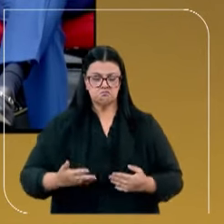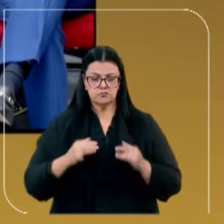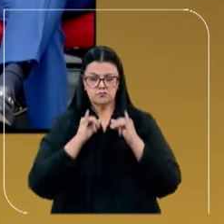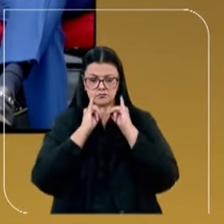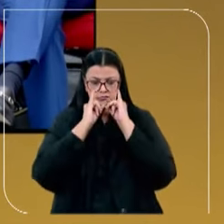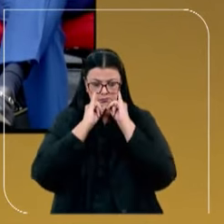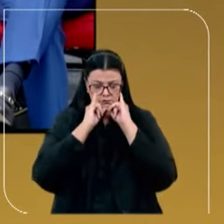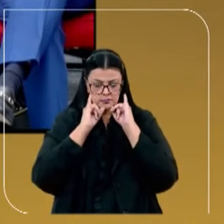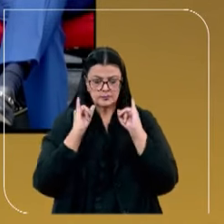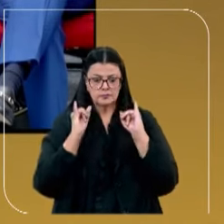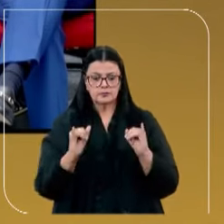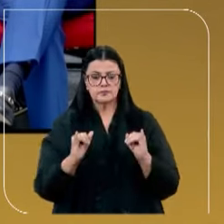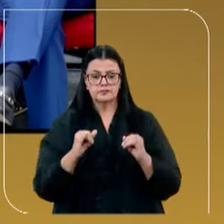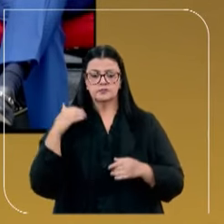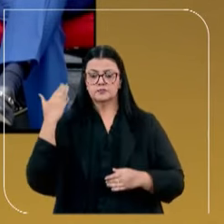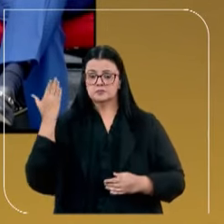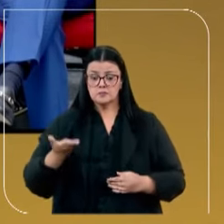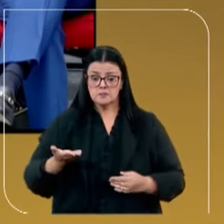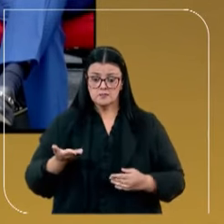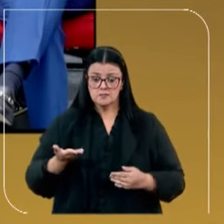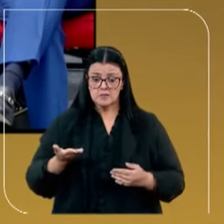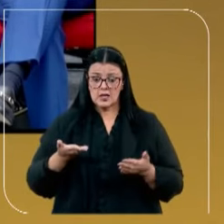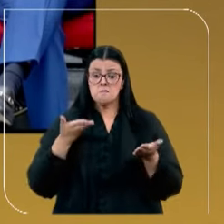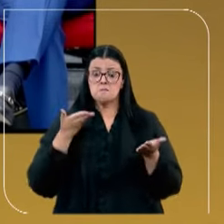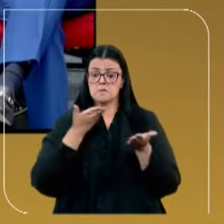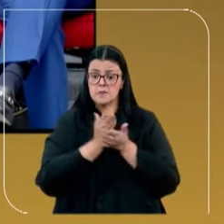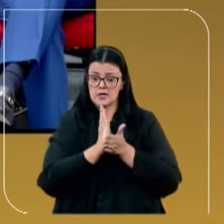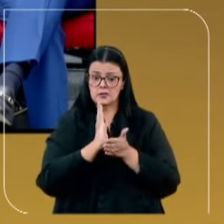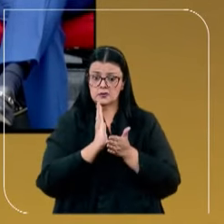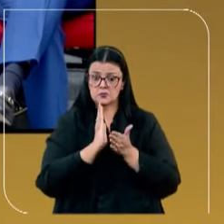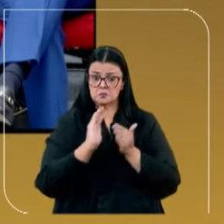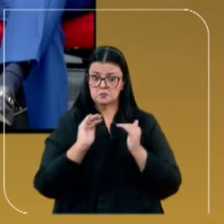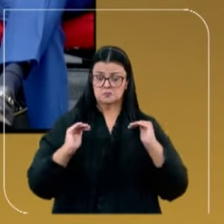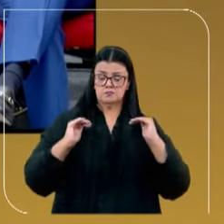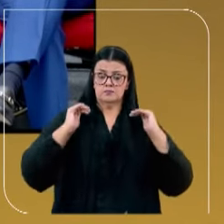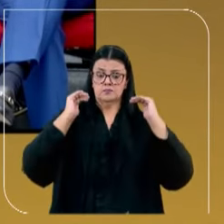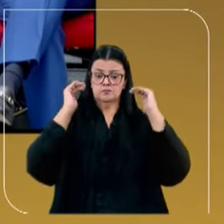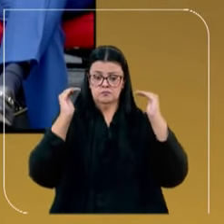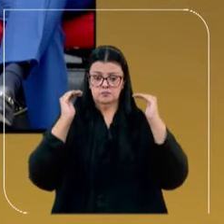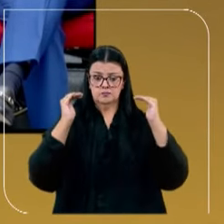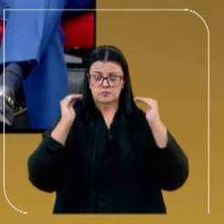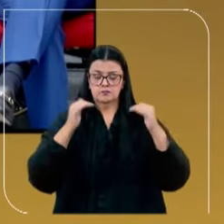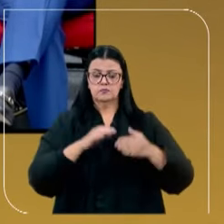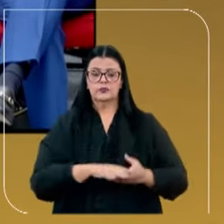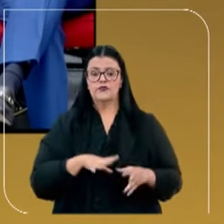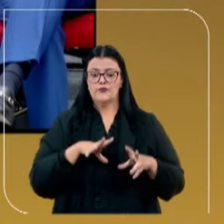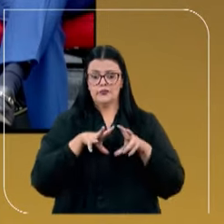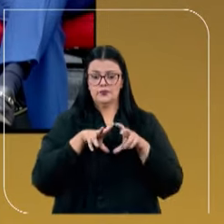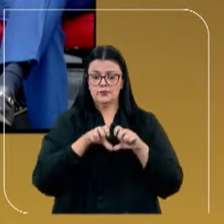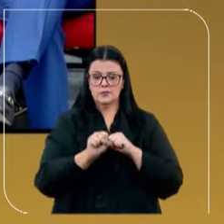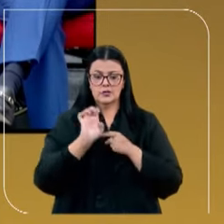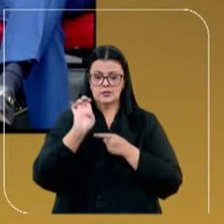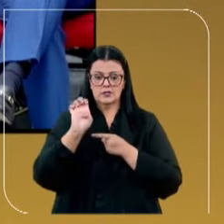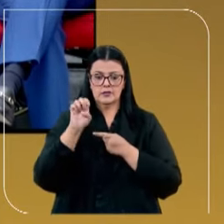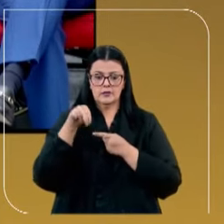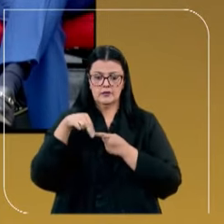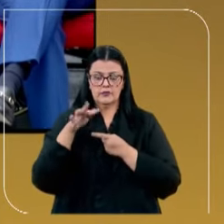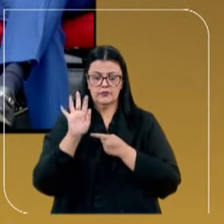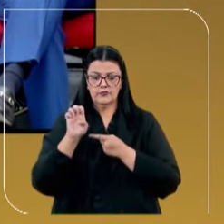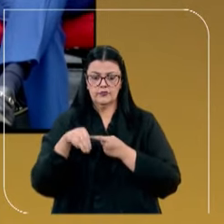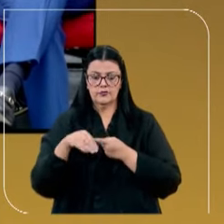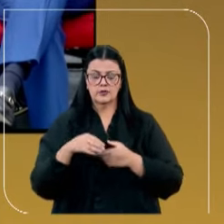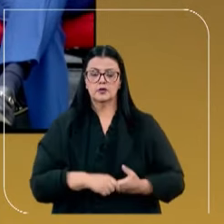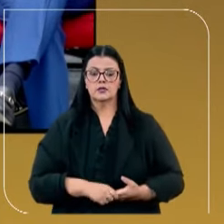eleito pelo colegiado para dirigir a Infam, em minha sucessão, Sua Excelência já passou a